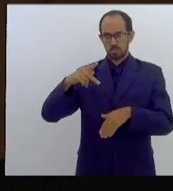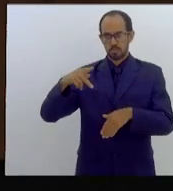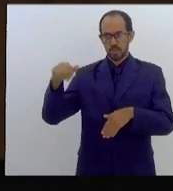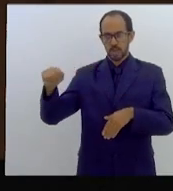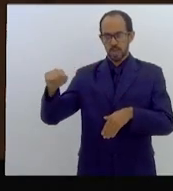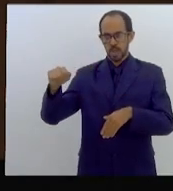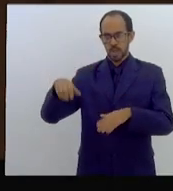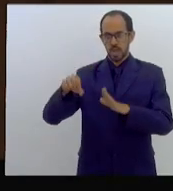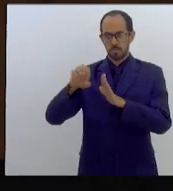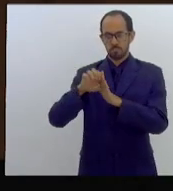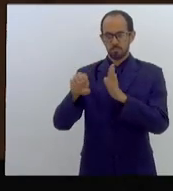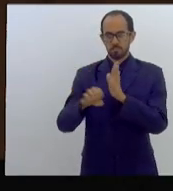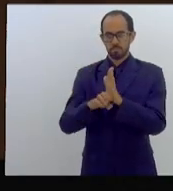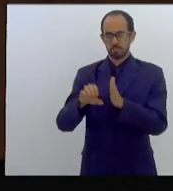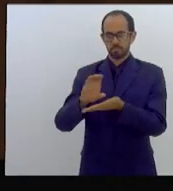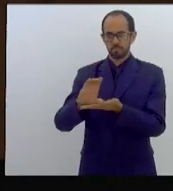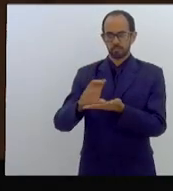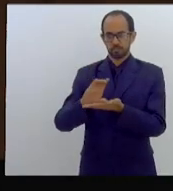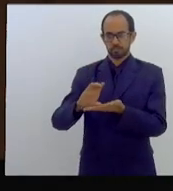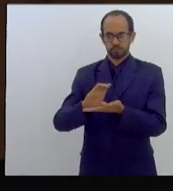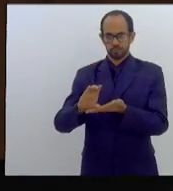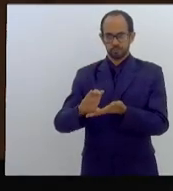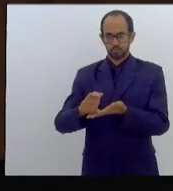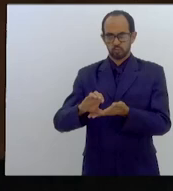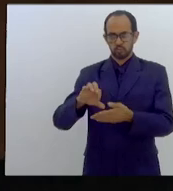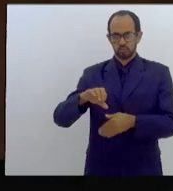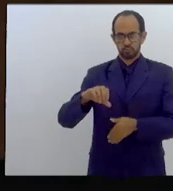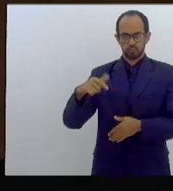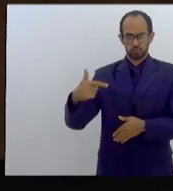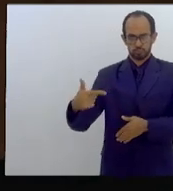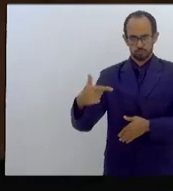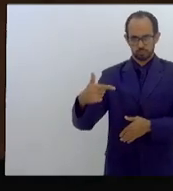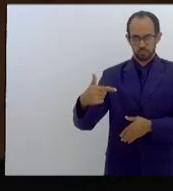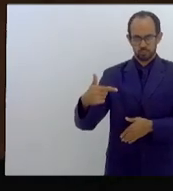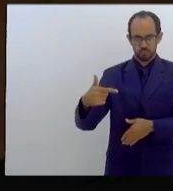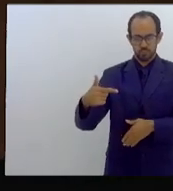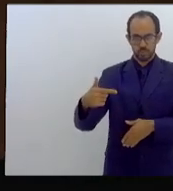a emenda constitucional nossa, 92,